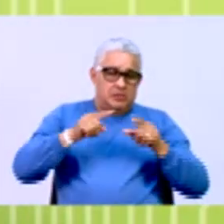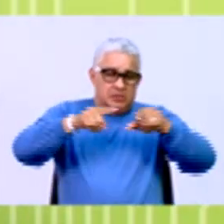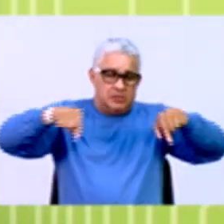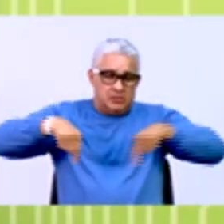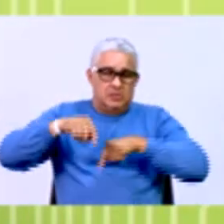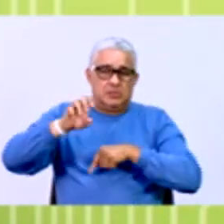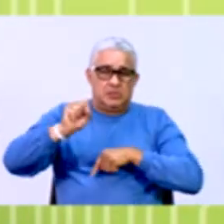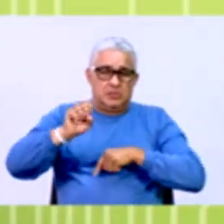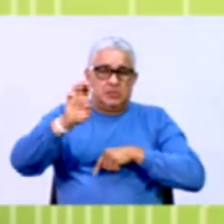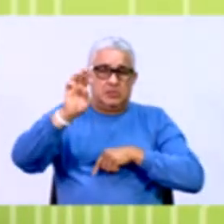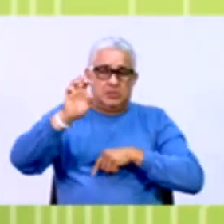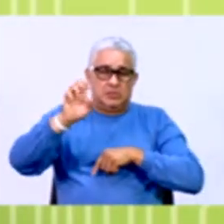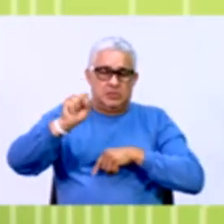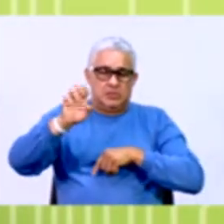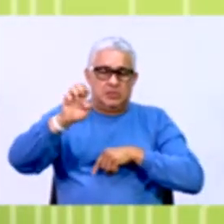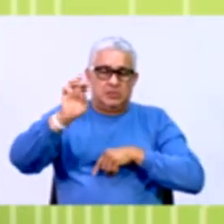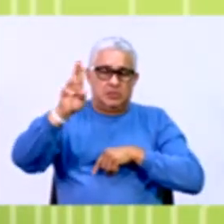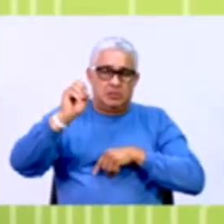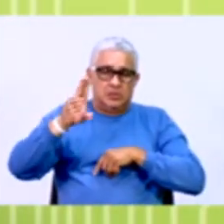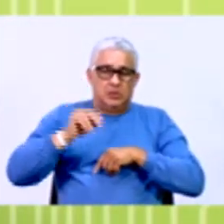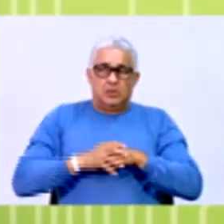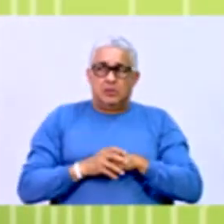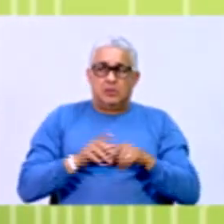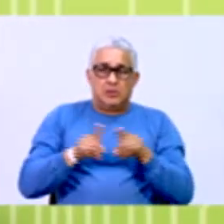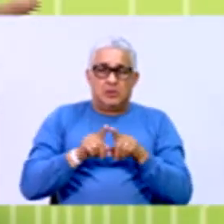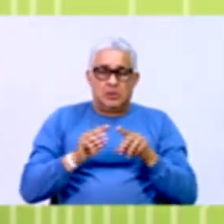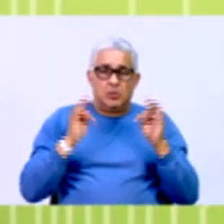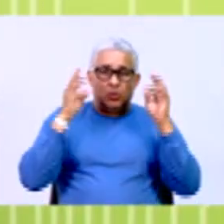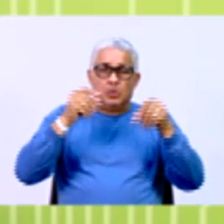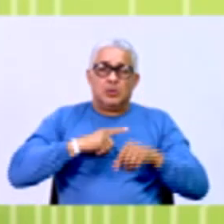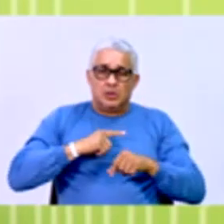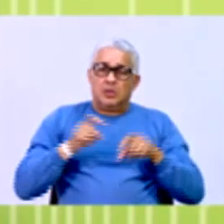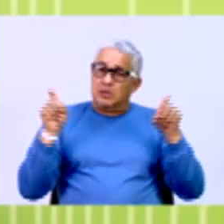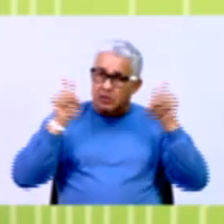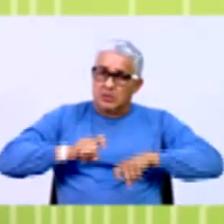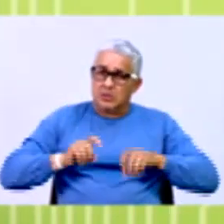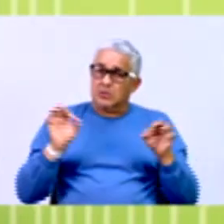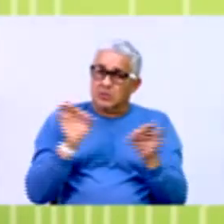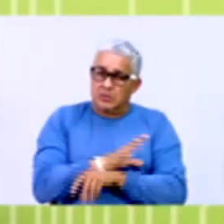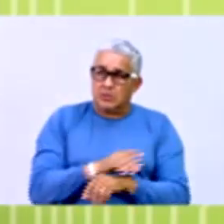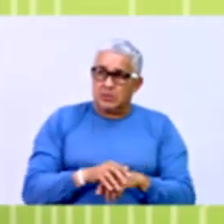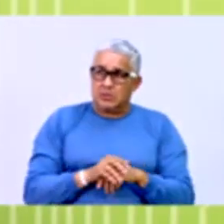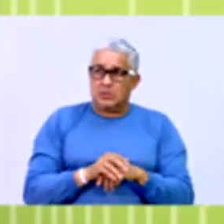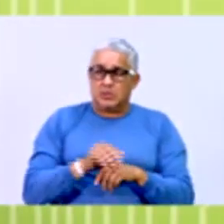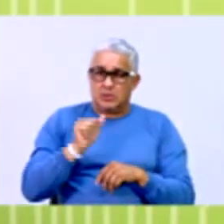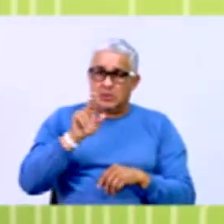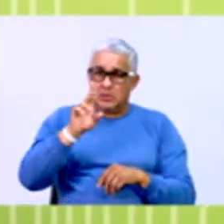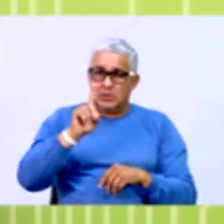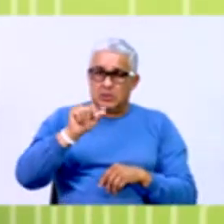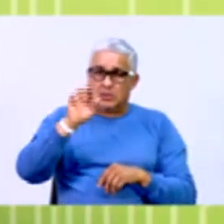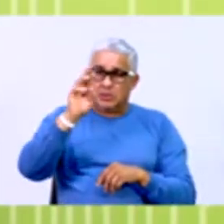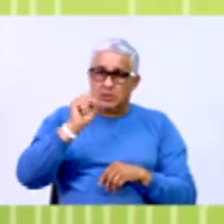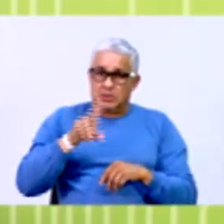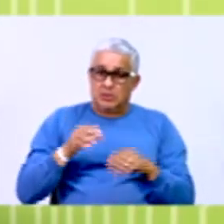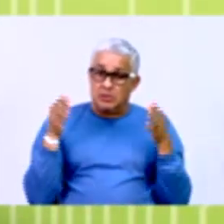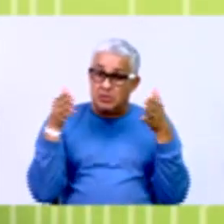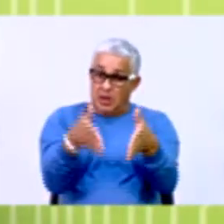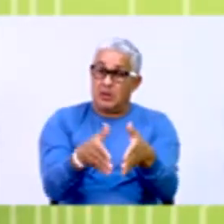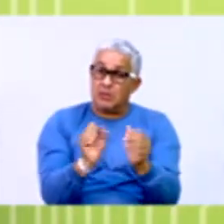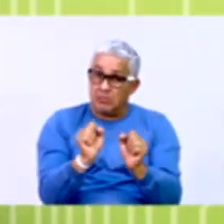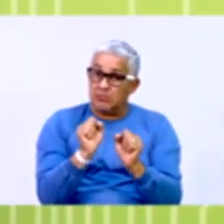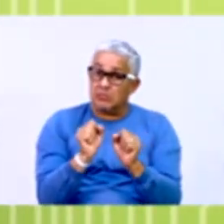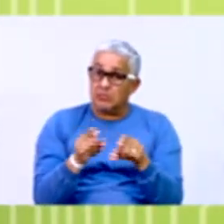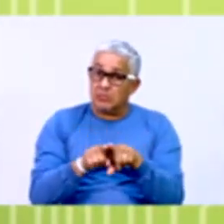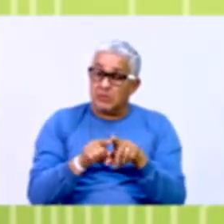na linha de produção, etc., que é toda informatizada. Eu queria descobrir o que é isso. O auditor ele vai focar naquilo. Pode ser até que